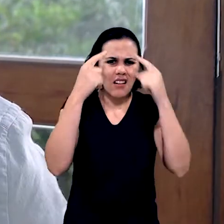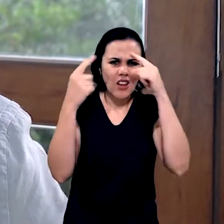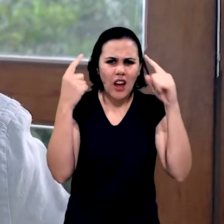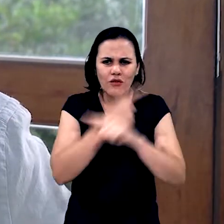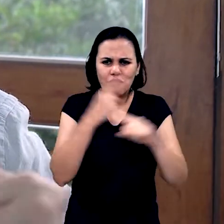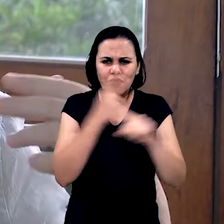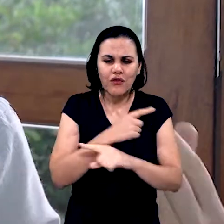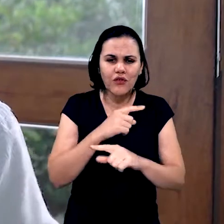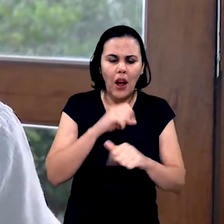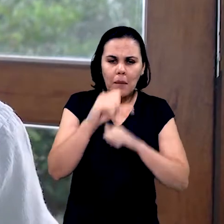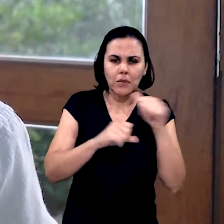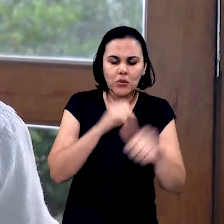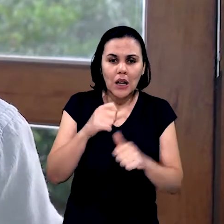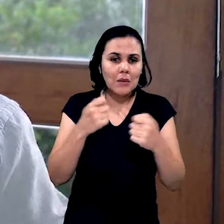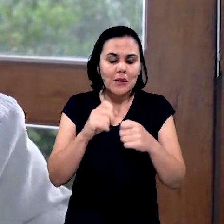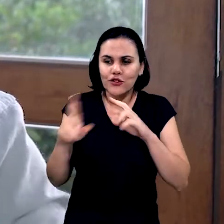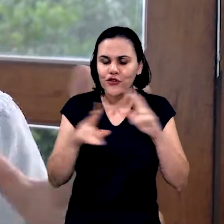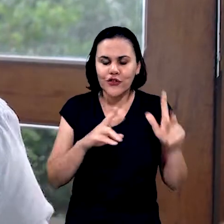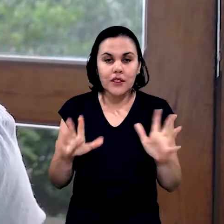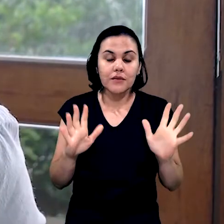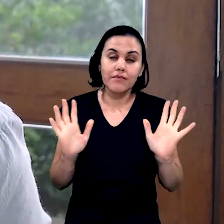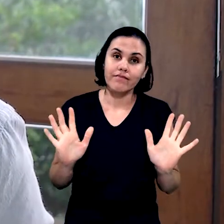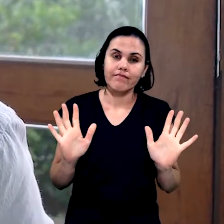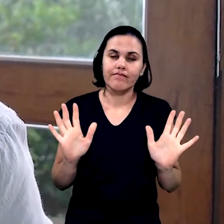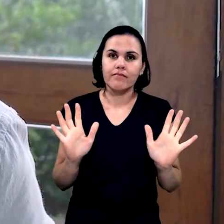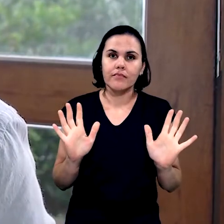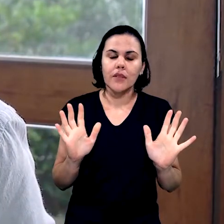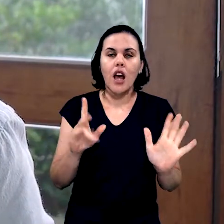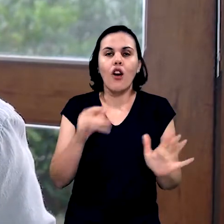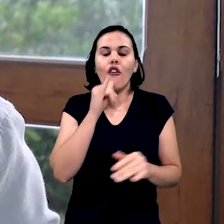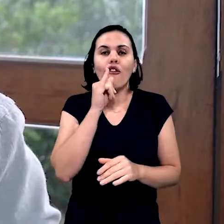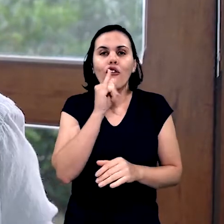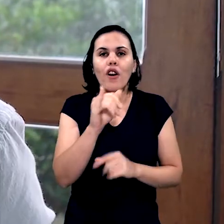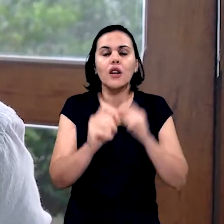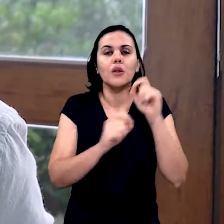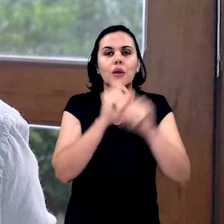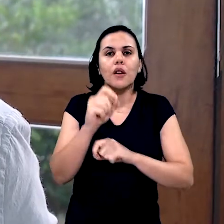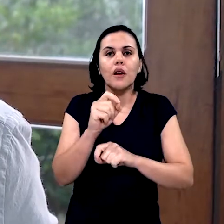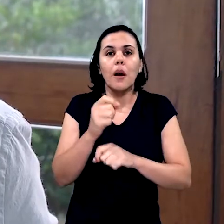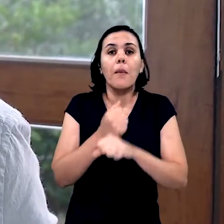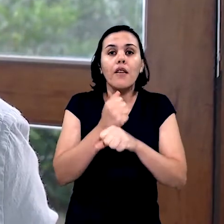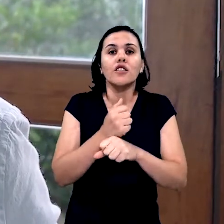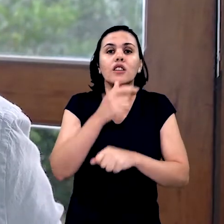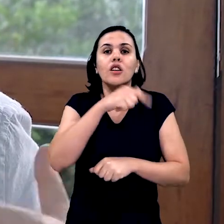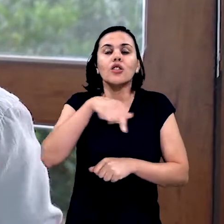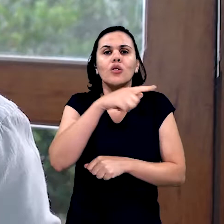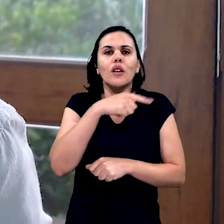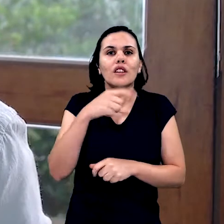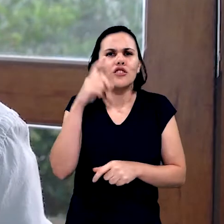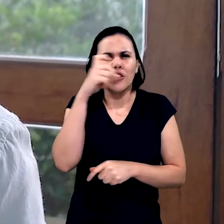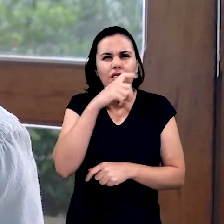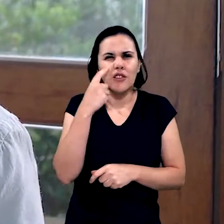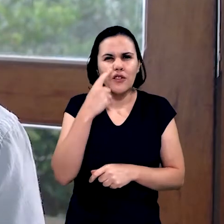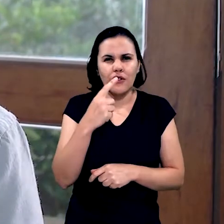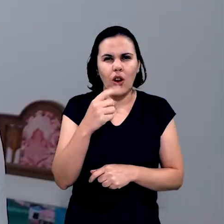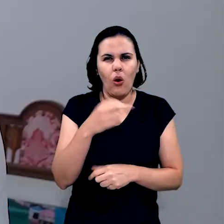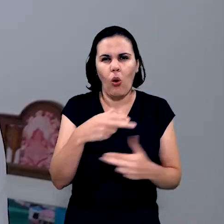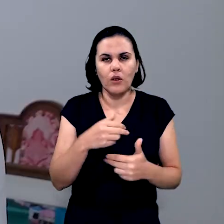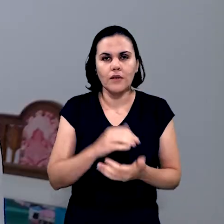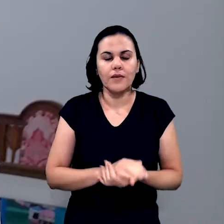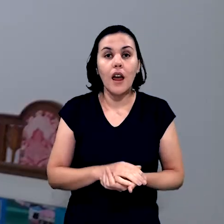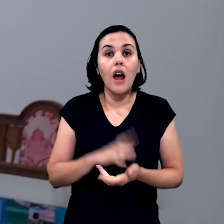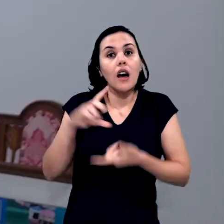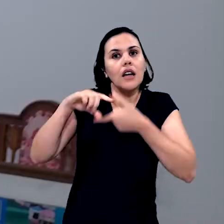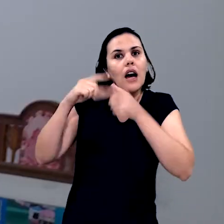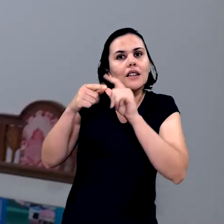vão mudando, e as necessidades cada vez são outras, enfim. Digo isso para reforçar o quanto é difícil a gente prever qualquer coisa. O